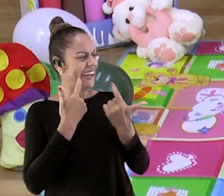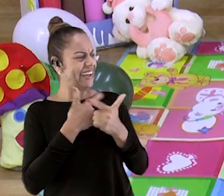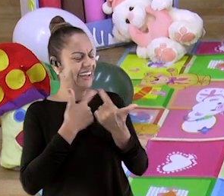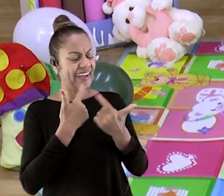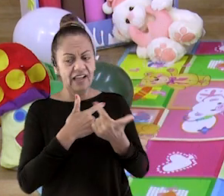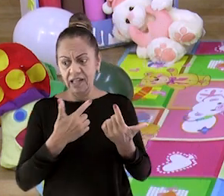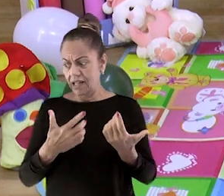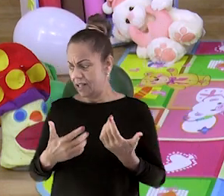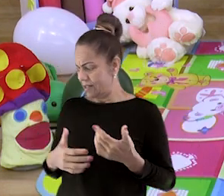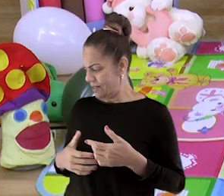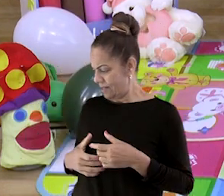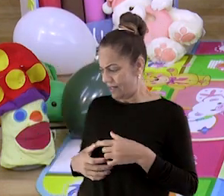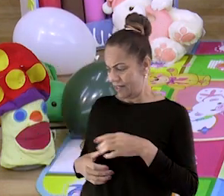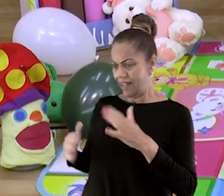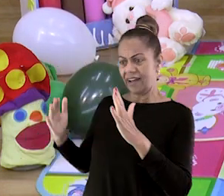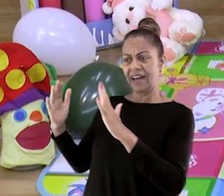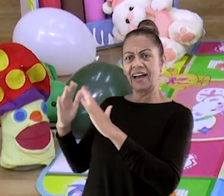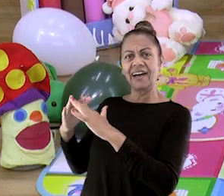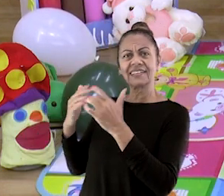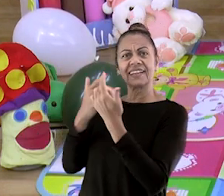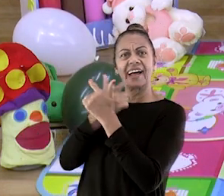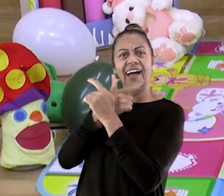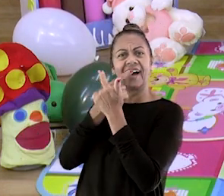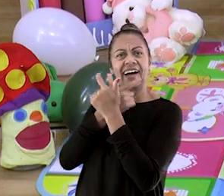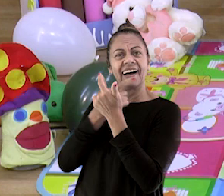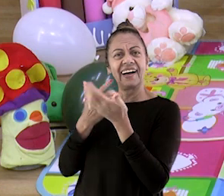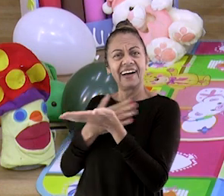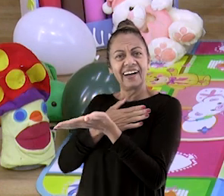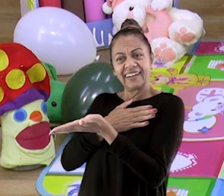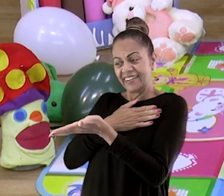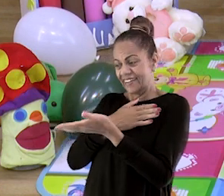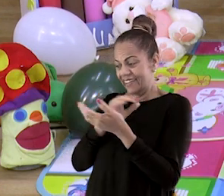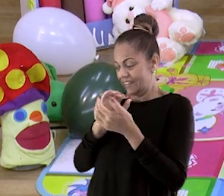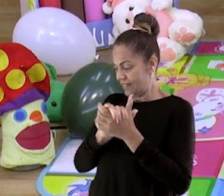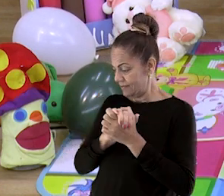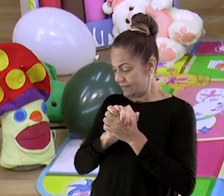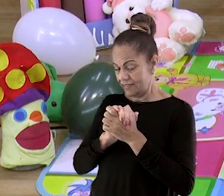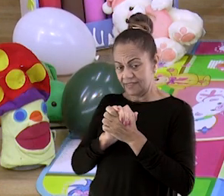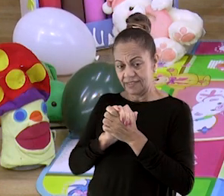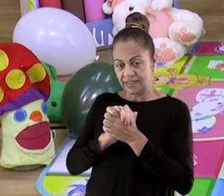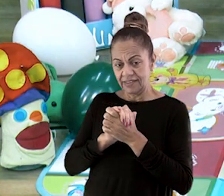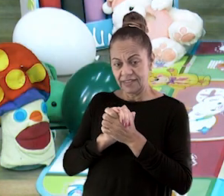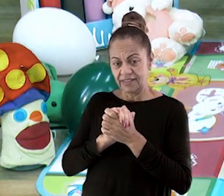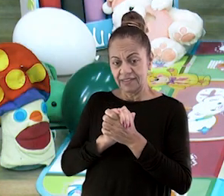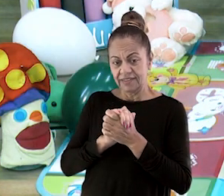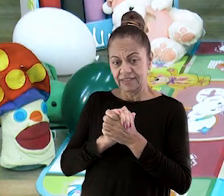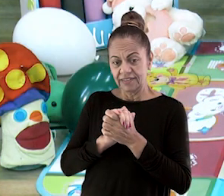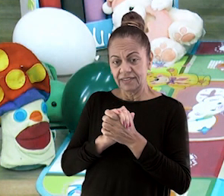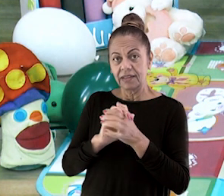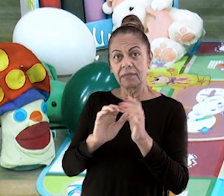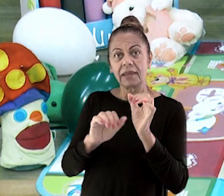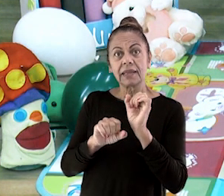a casa tá rindo a casa gargalhando pera aí